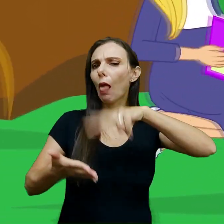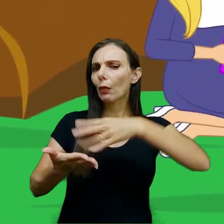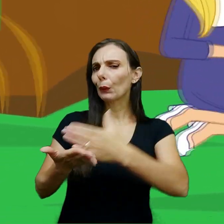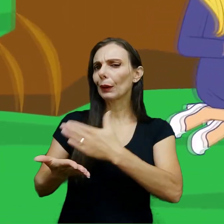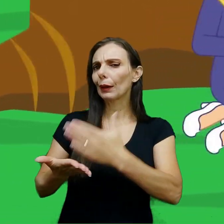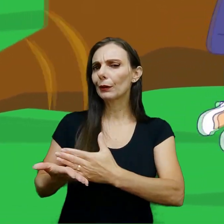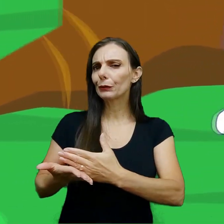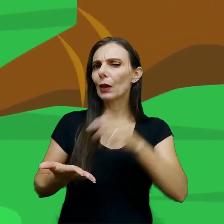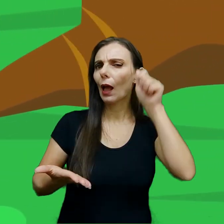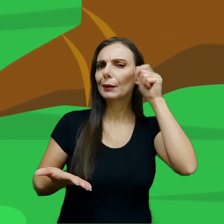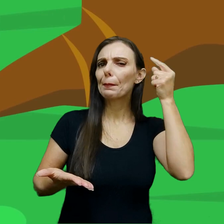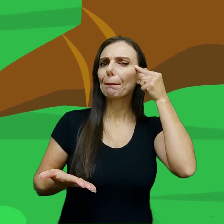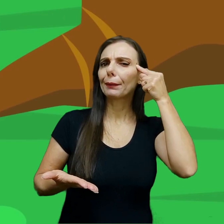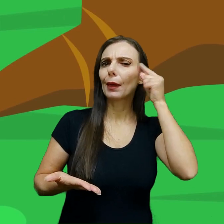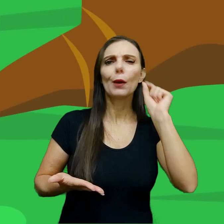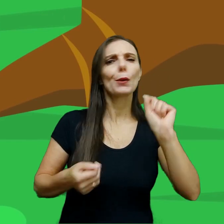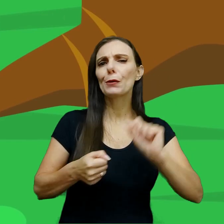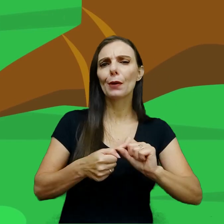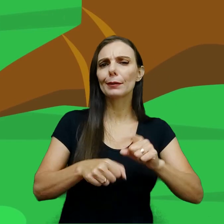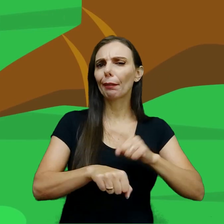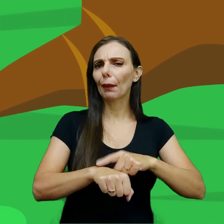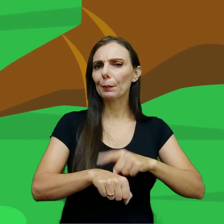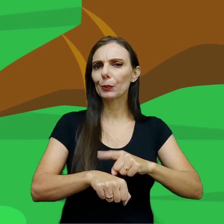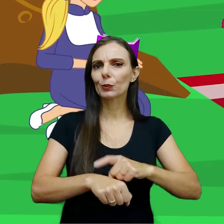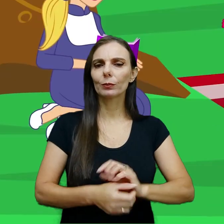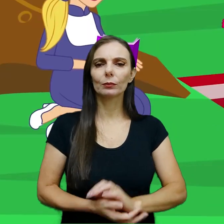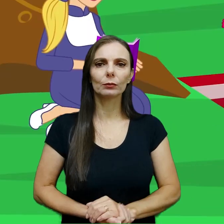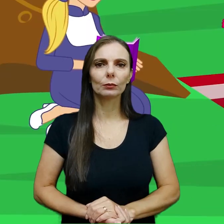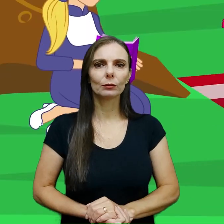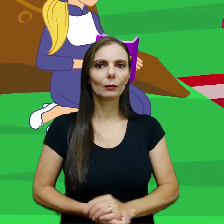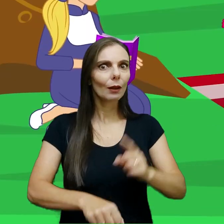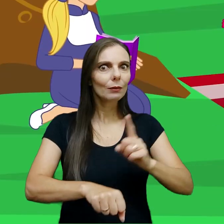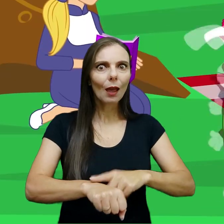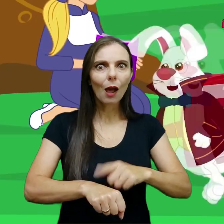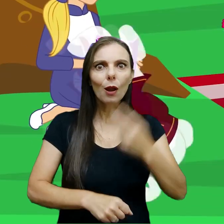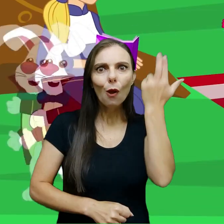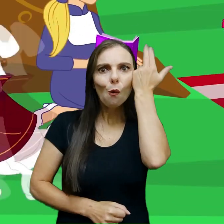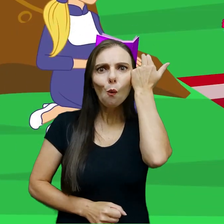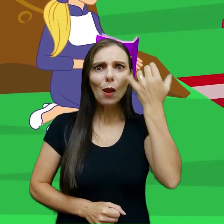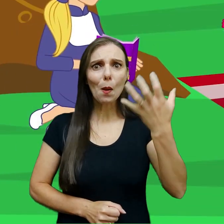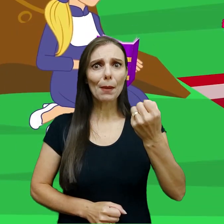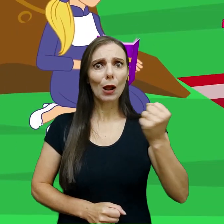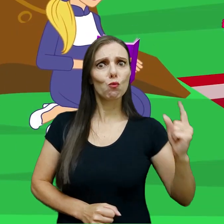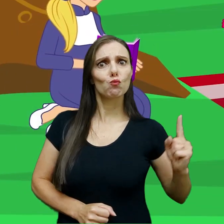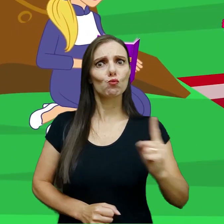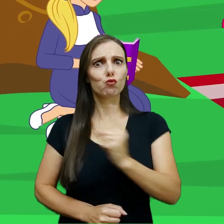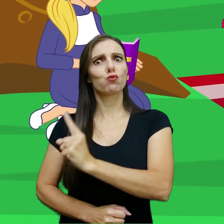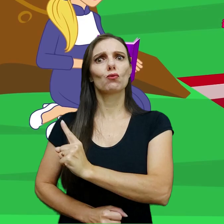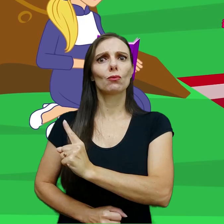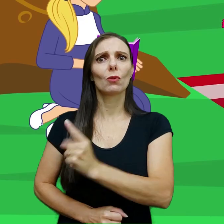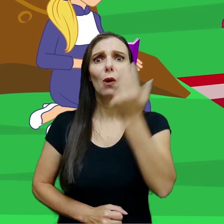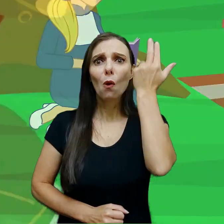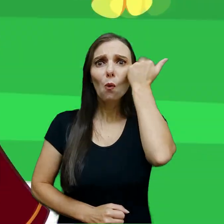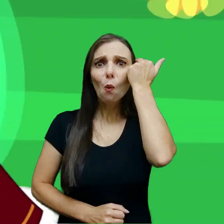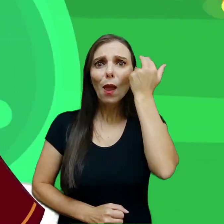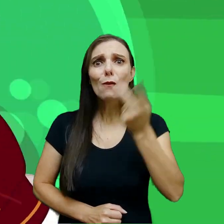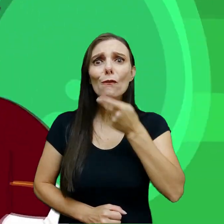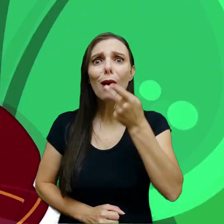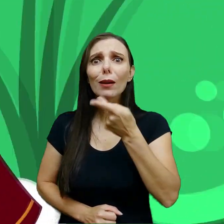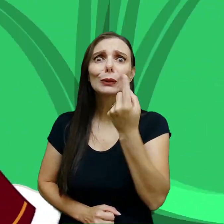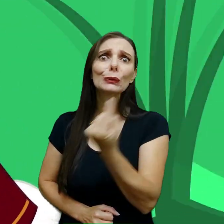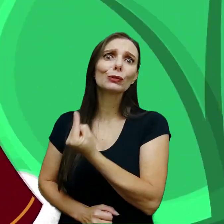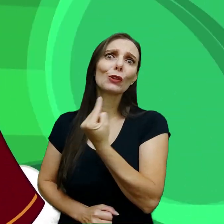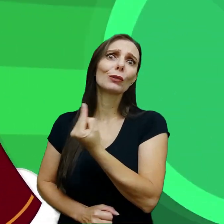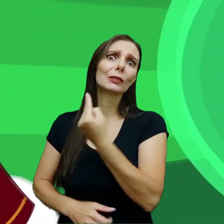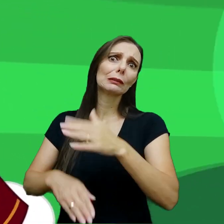Alice ficou pensando o que poderia fazer para passar o seu tempo. Naquele momento, um coelho branco passou por ela e o